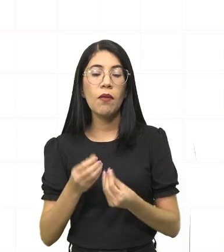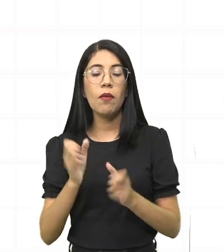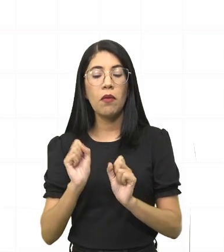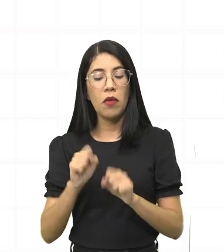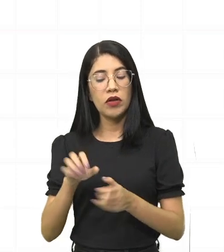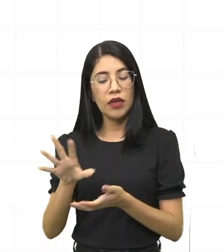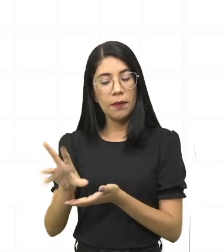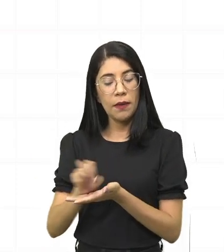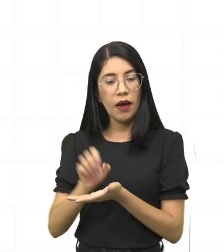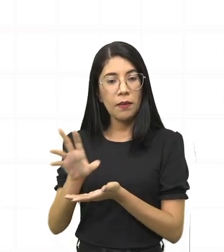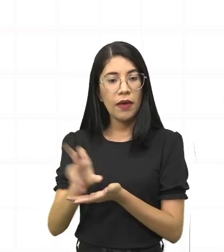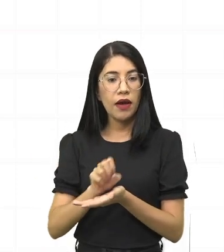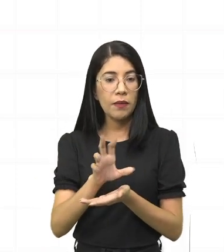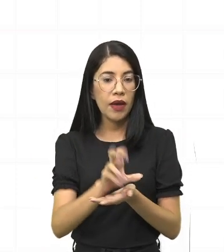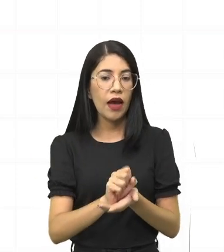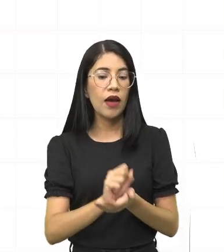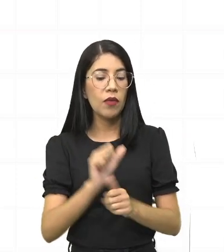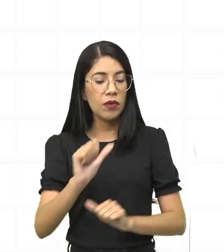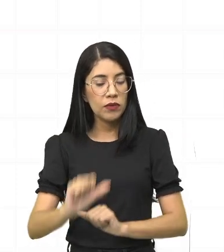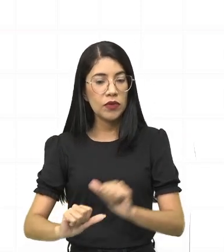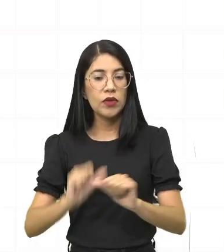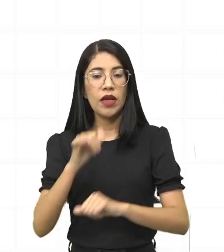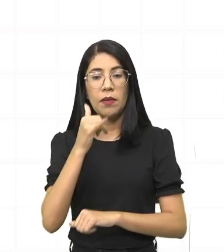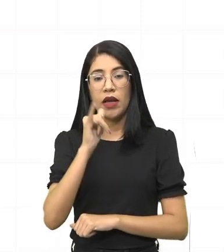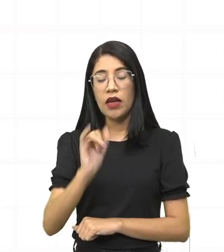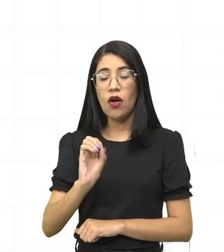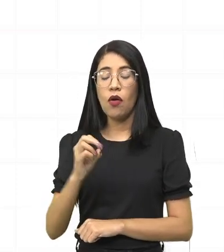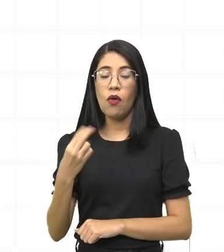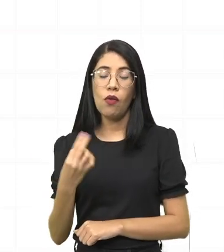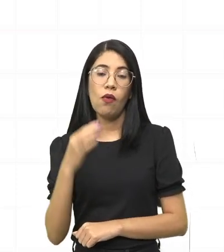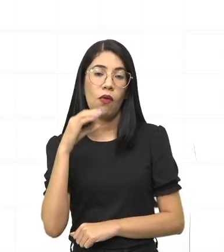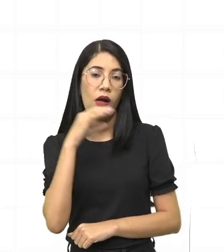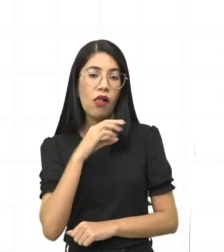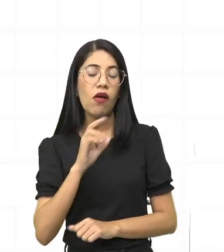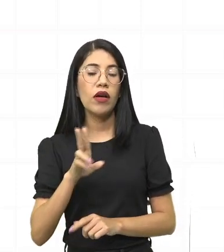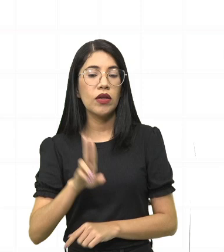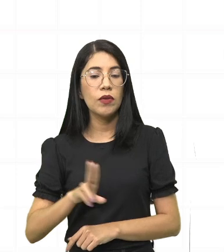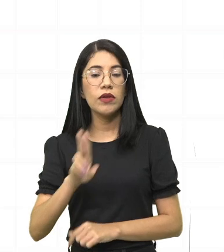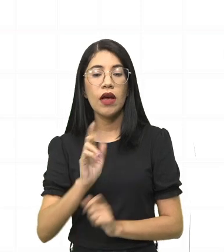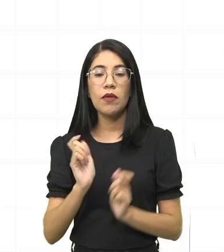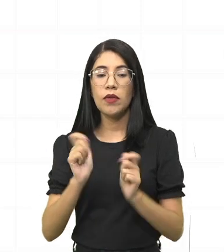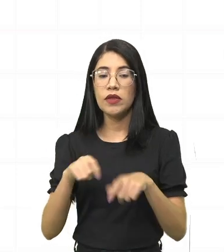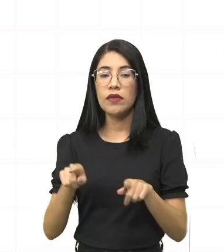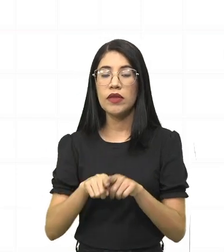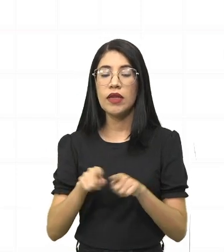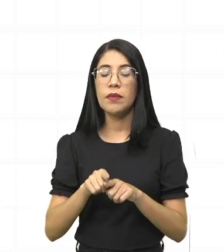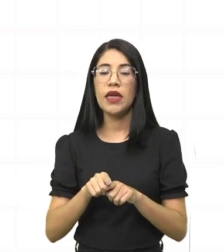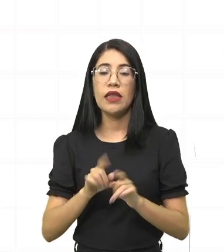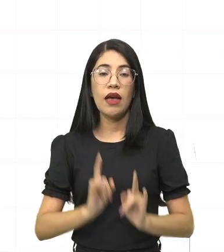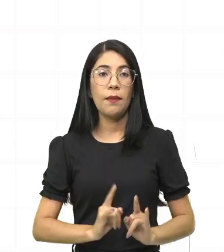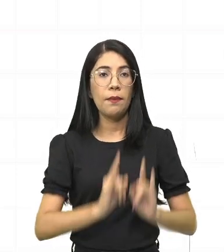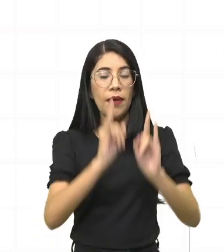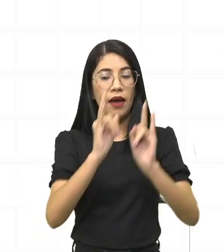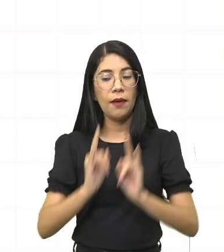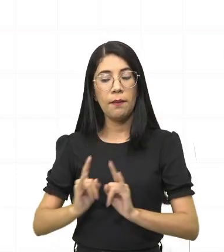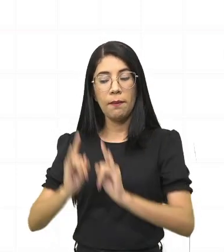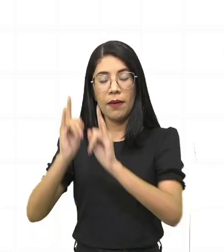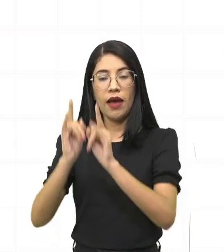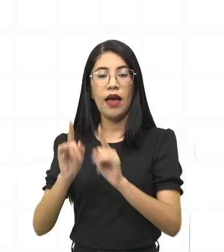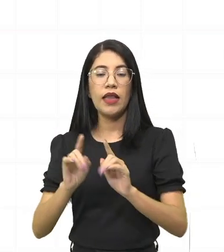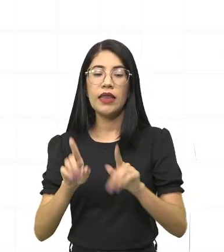e convertida em eletricidade ou em calor, que vai ser útil para o aquecimento lá dos edifícios,